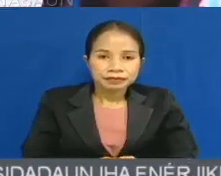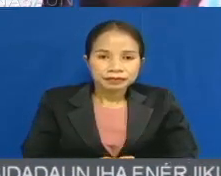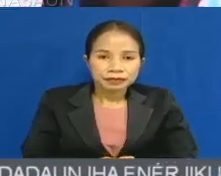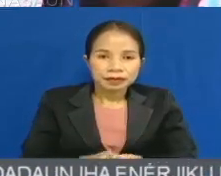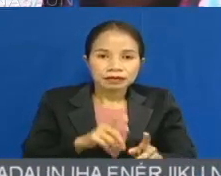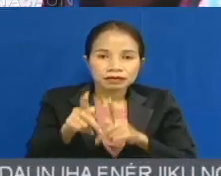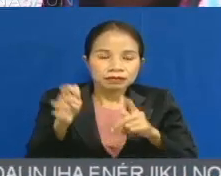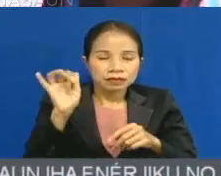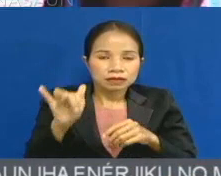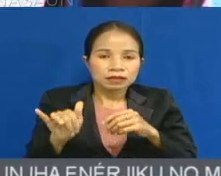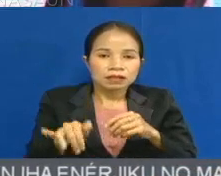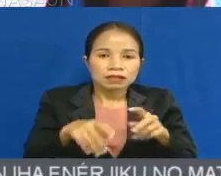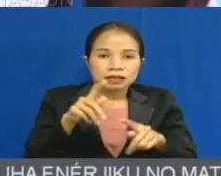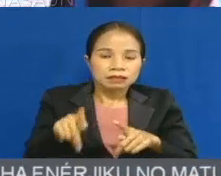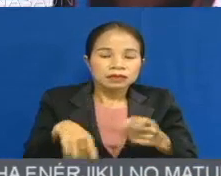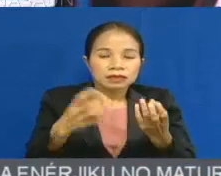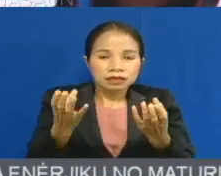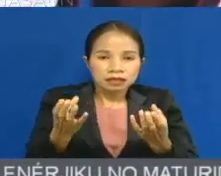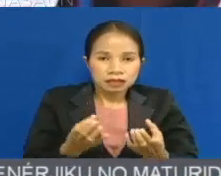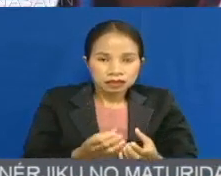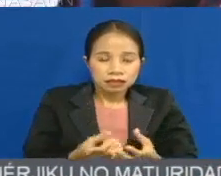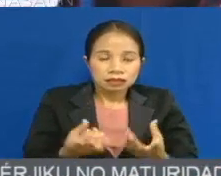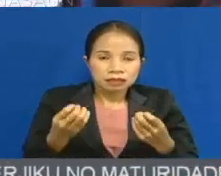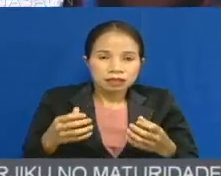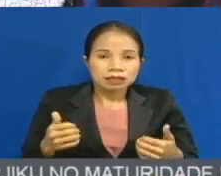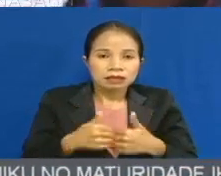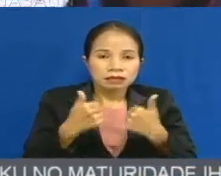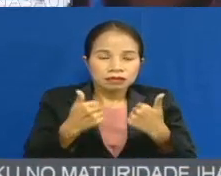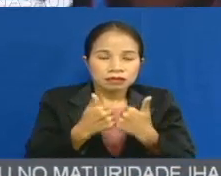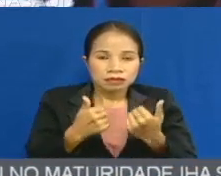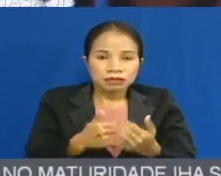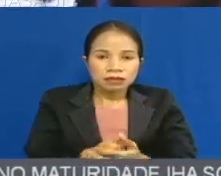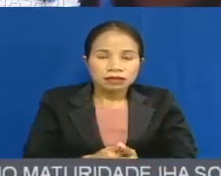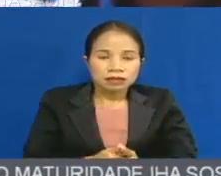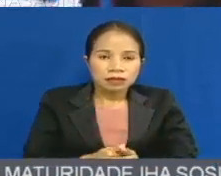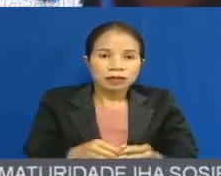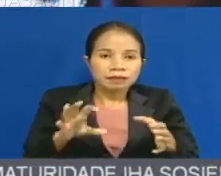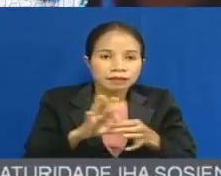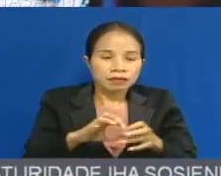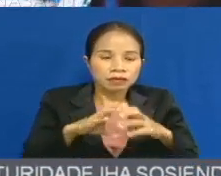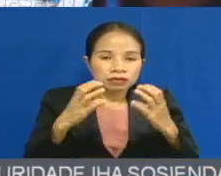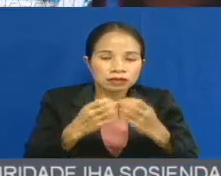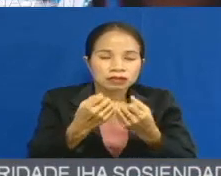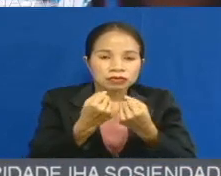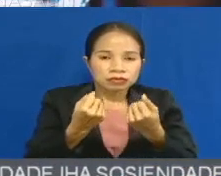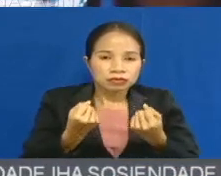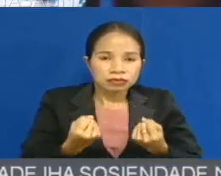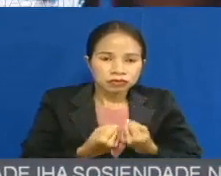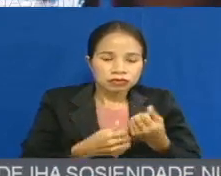komunitas sihir kasih dedam sihir nabe makia hakara, noya direta atau bah kompete, bah member kosir suku tirma ini nene. Jadi mana sihir